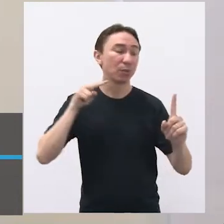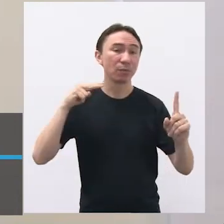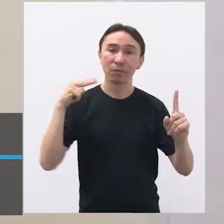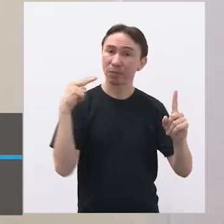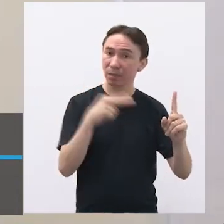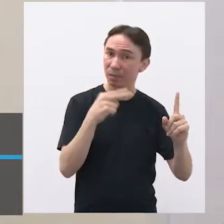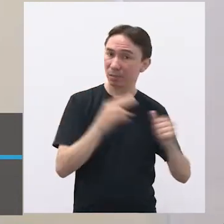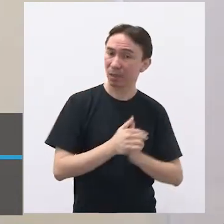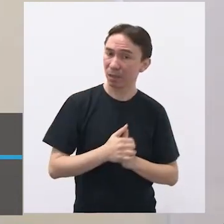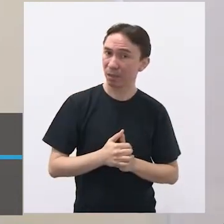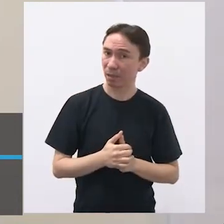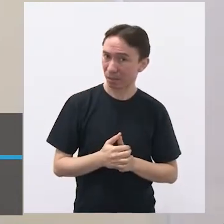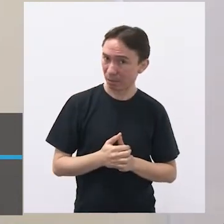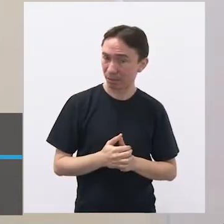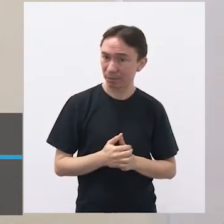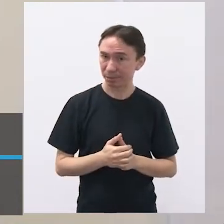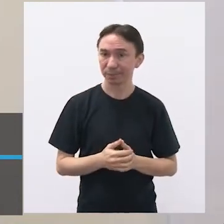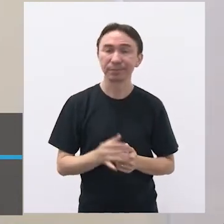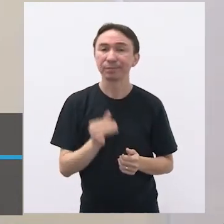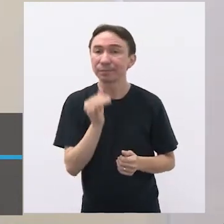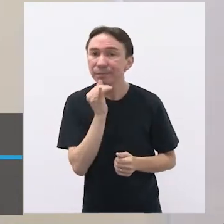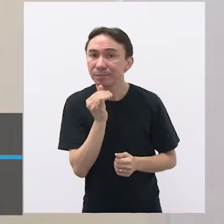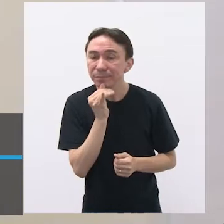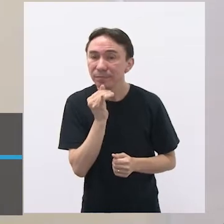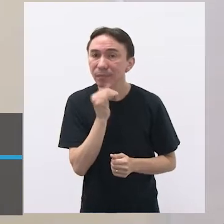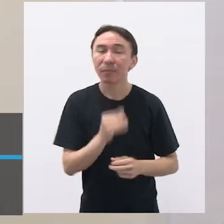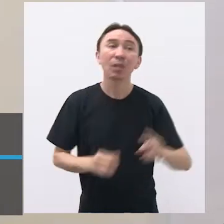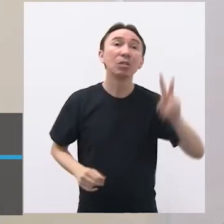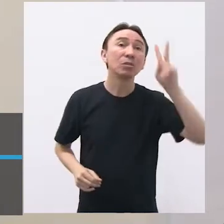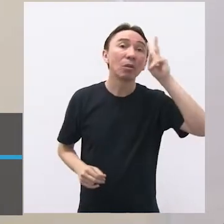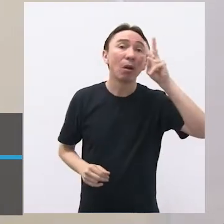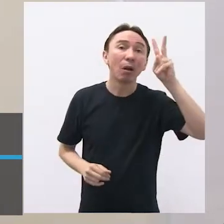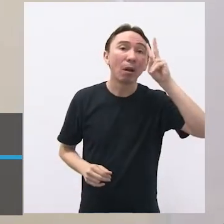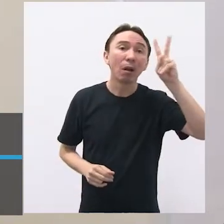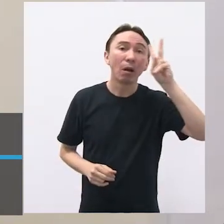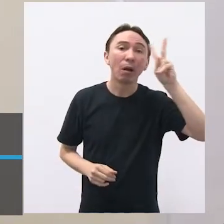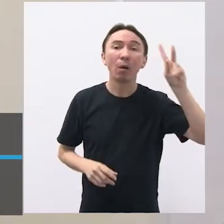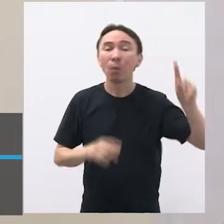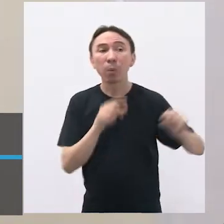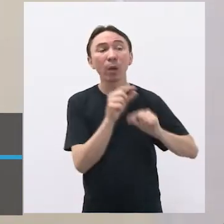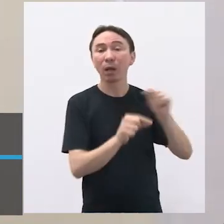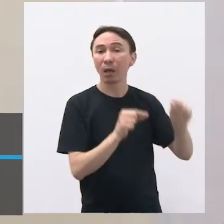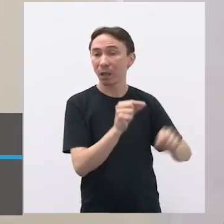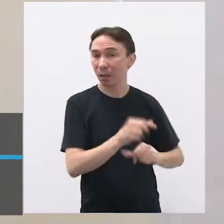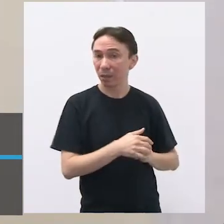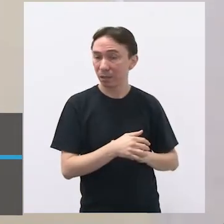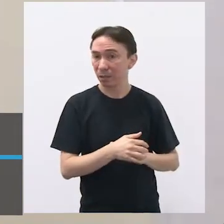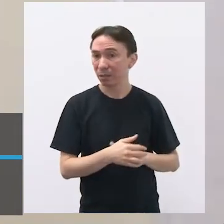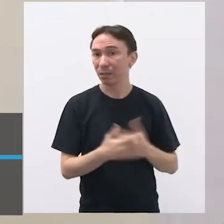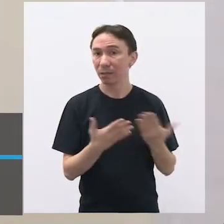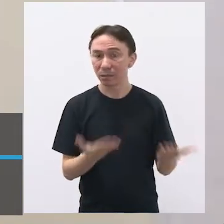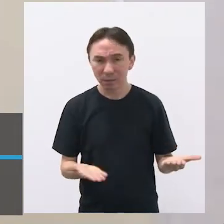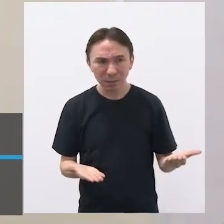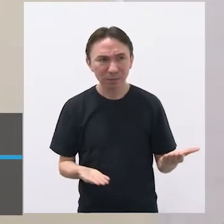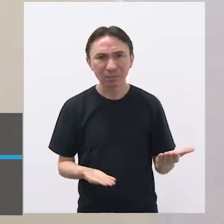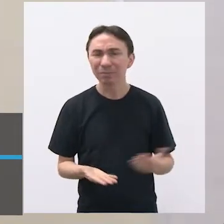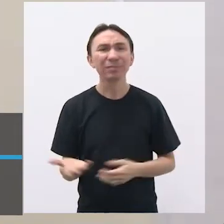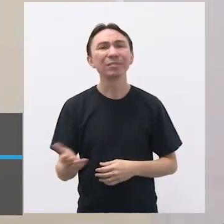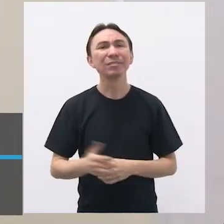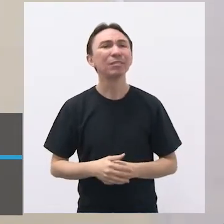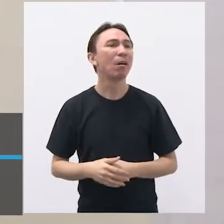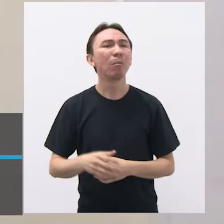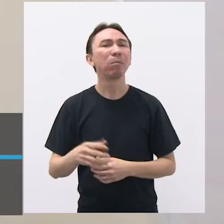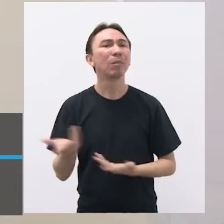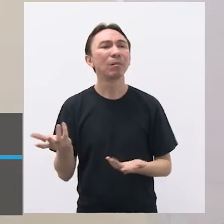é a história, né, como marco histórico, a história oficial, quem conta essa história oficial,